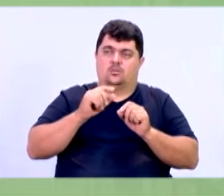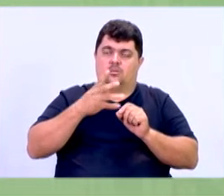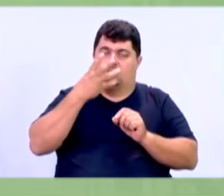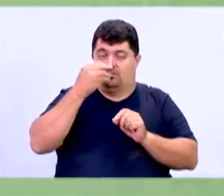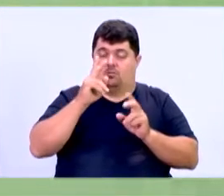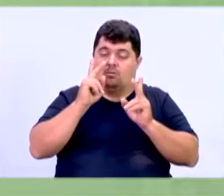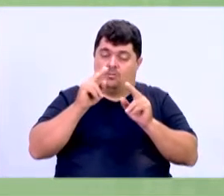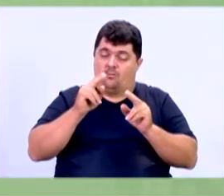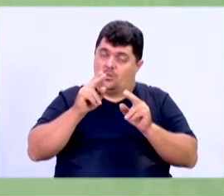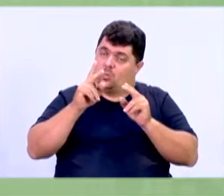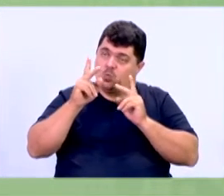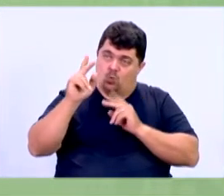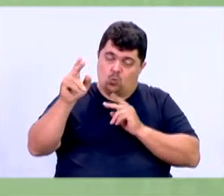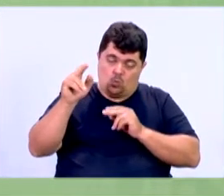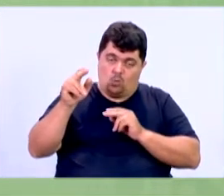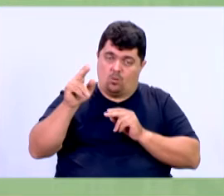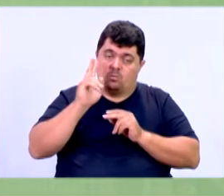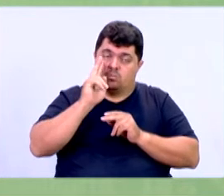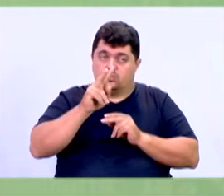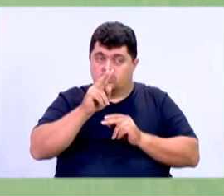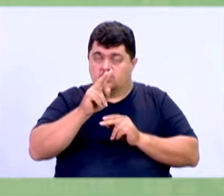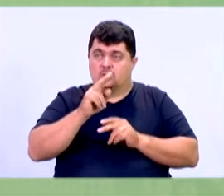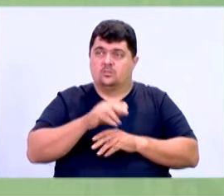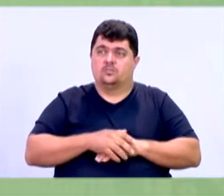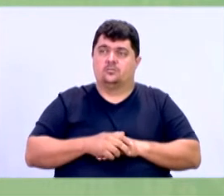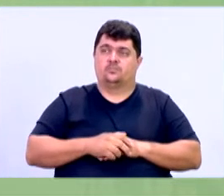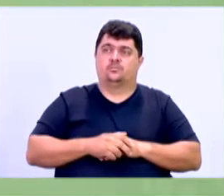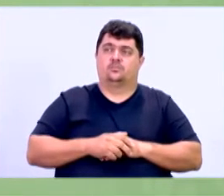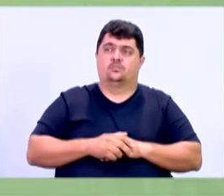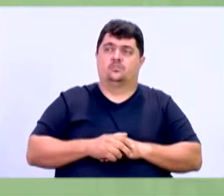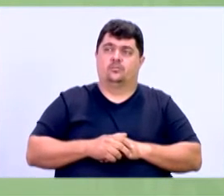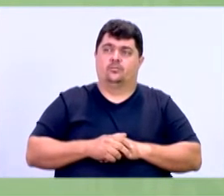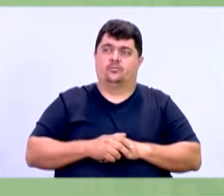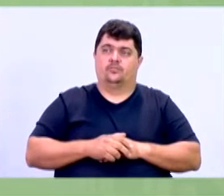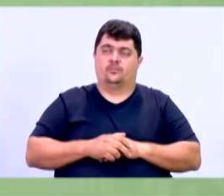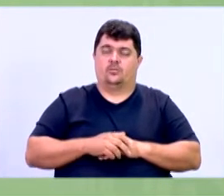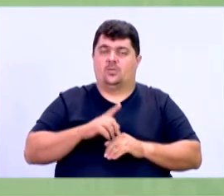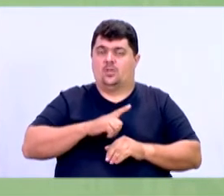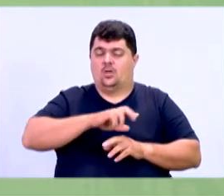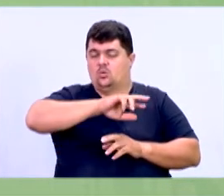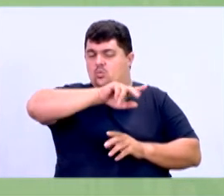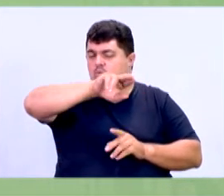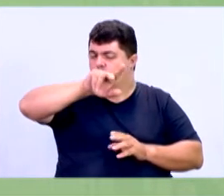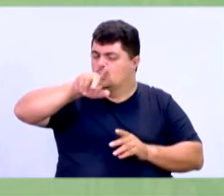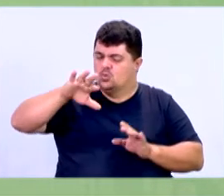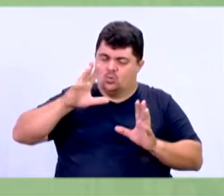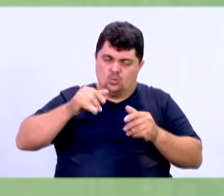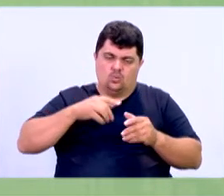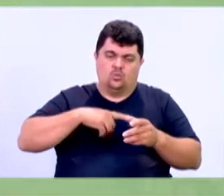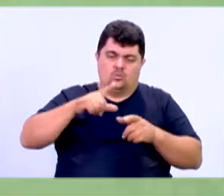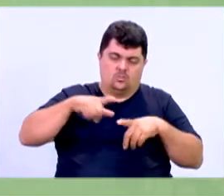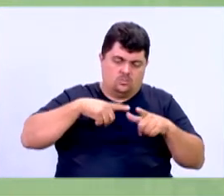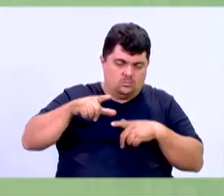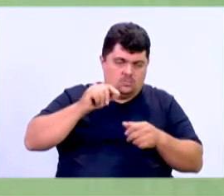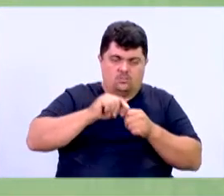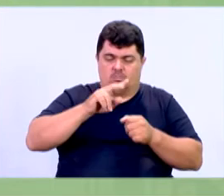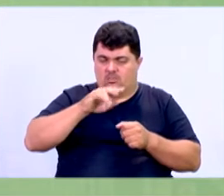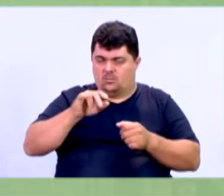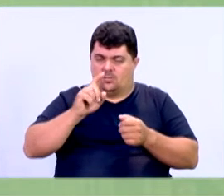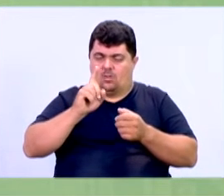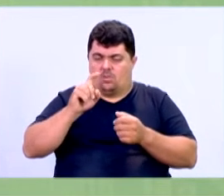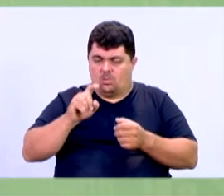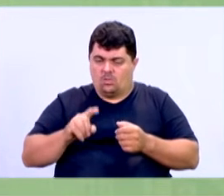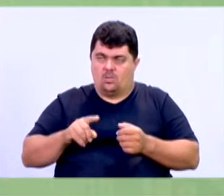irão ver um painel de controle, onde eu tenho todos os serviços